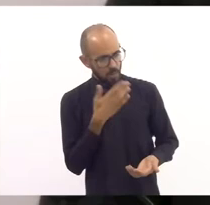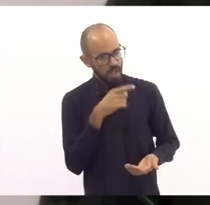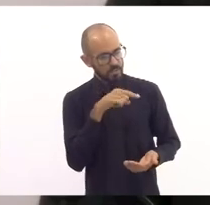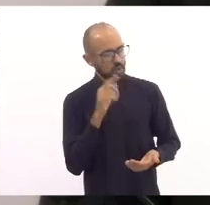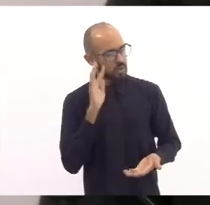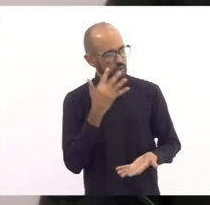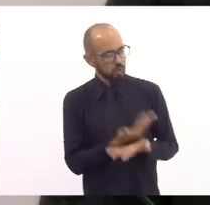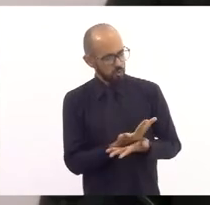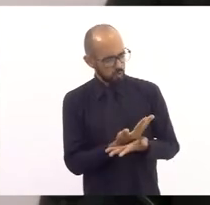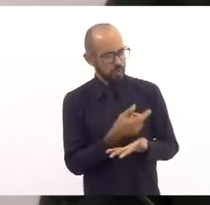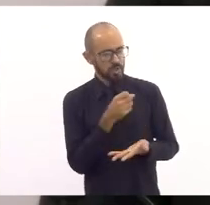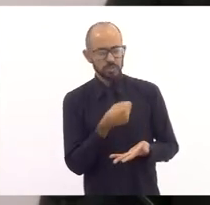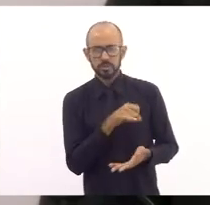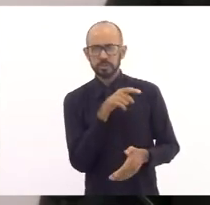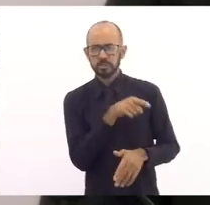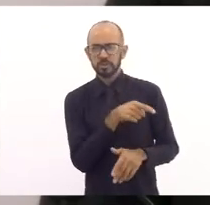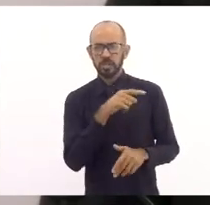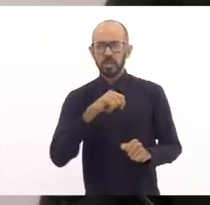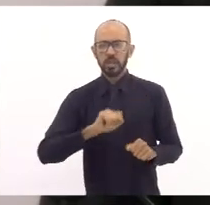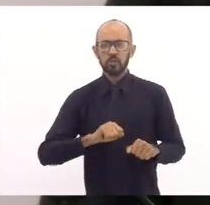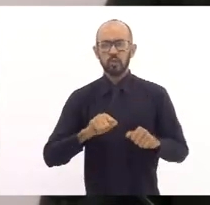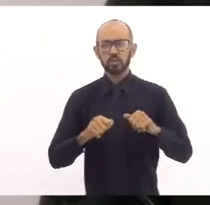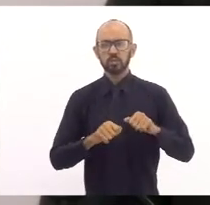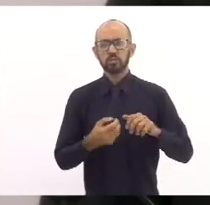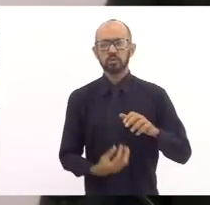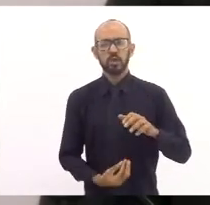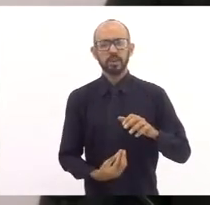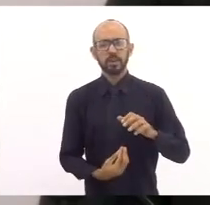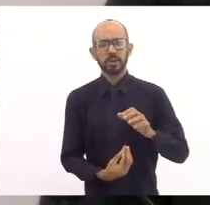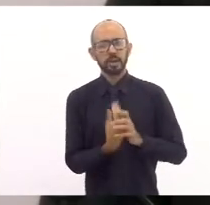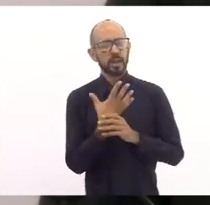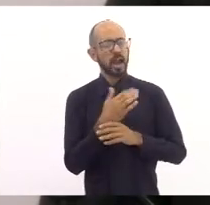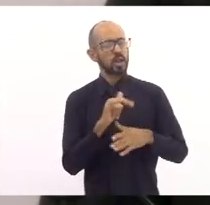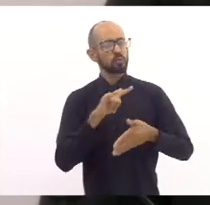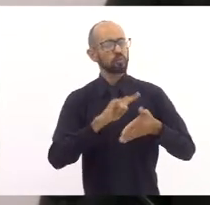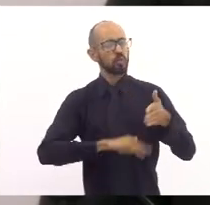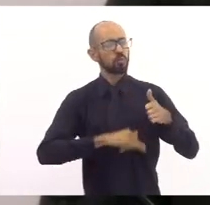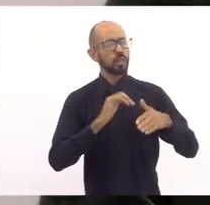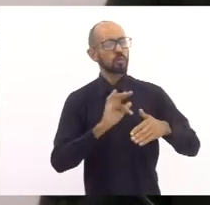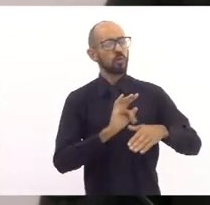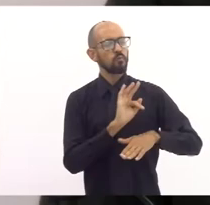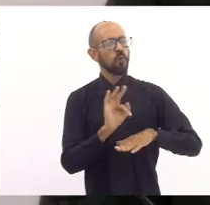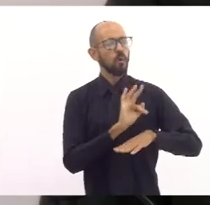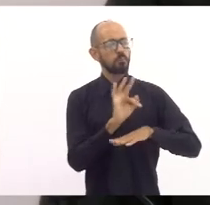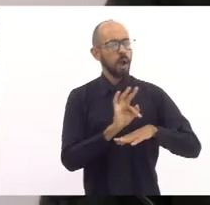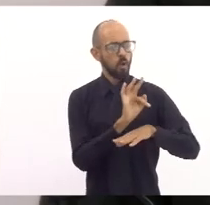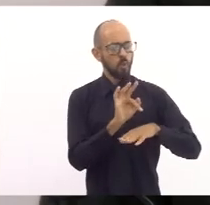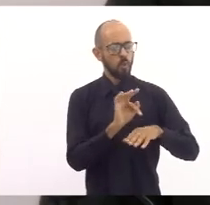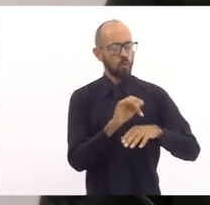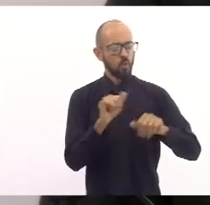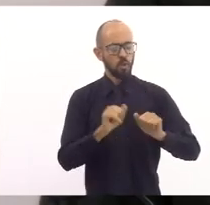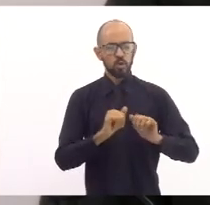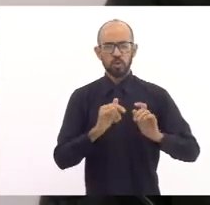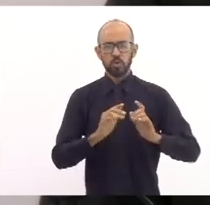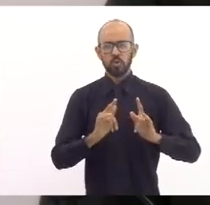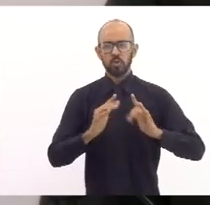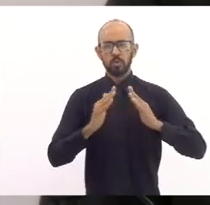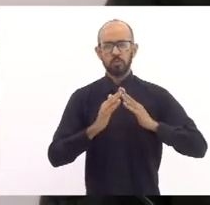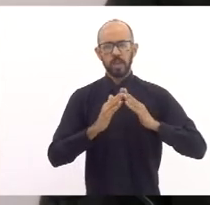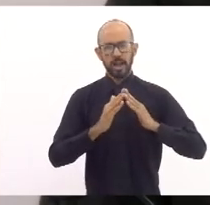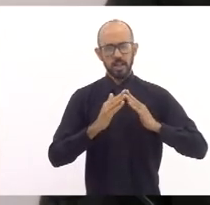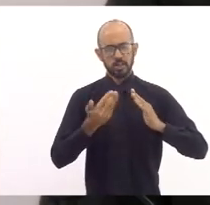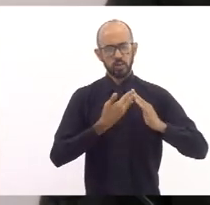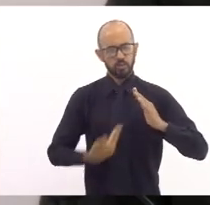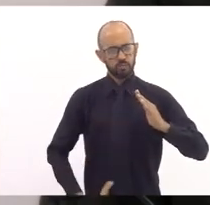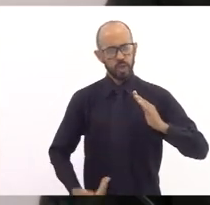se isso foi, de alguma maneira, formalizado pelo Palácio Guanabara junto à CETRANS, sobre a interrupção dessas tratativas a